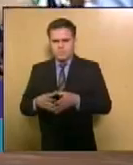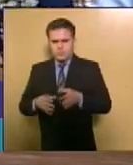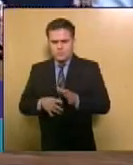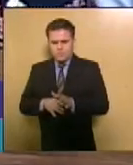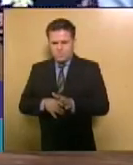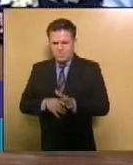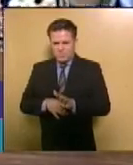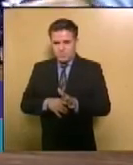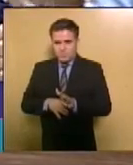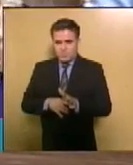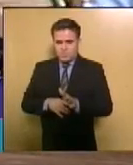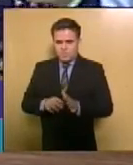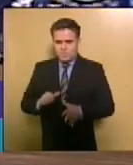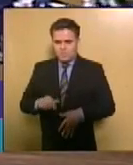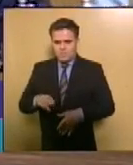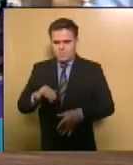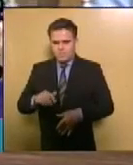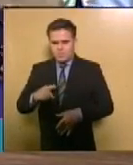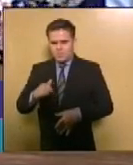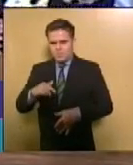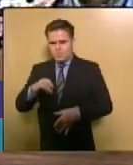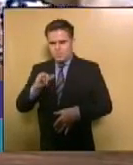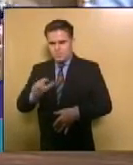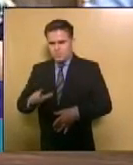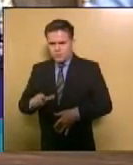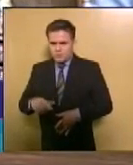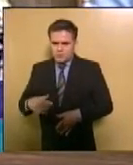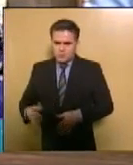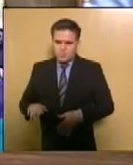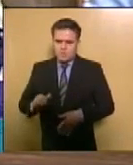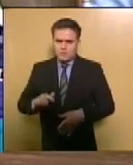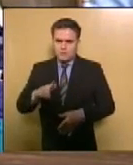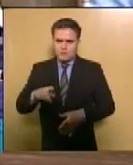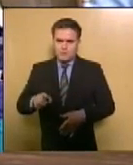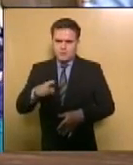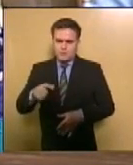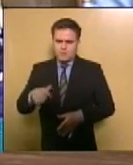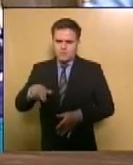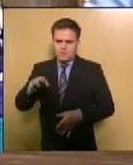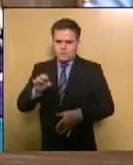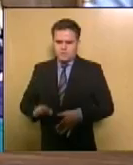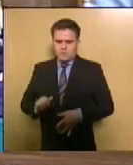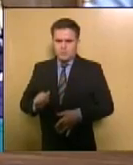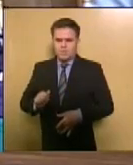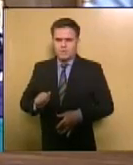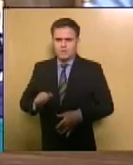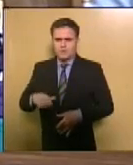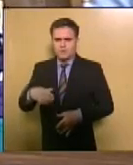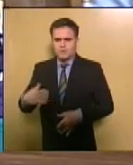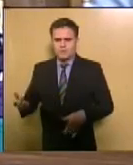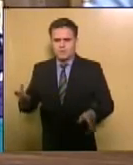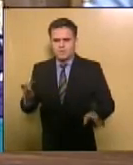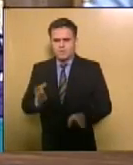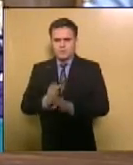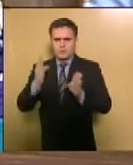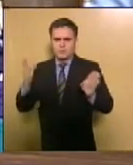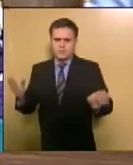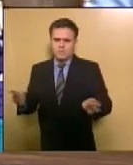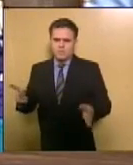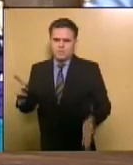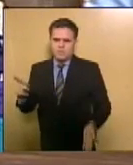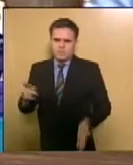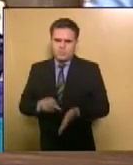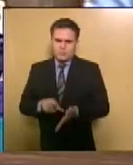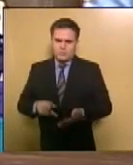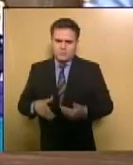eh abiga todas essas meninas Alessandra Fabiana Fizeram essa pesquisa e detectaram que realmente